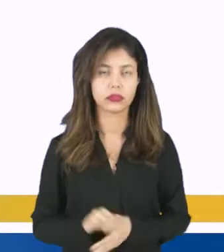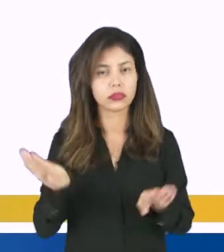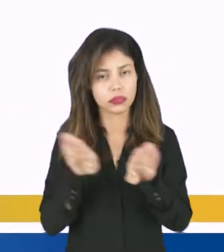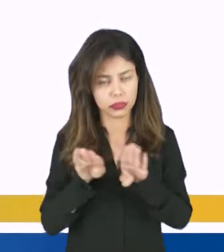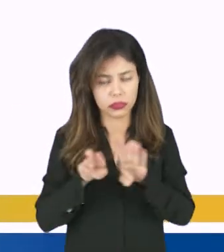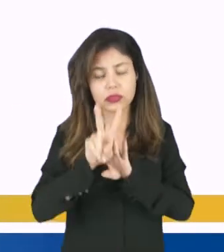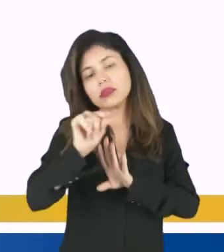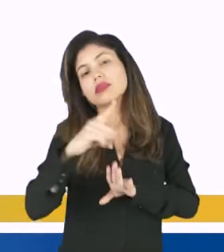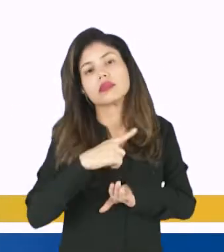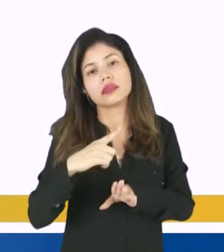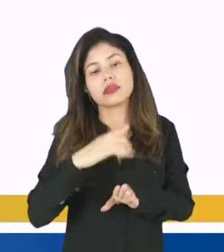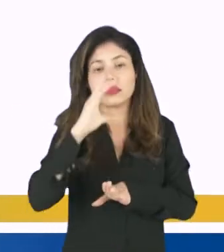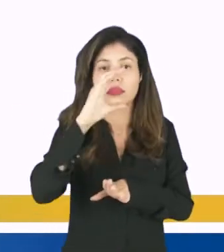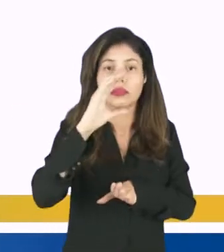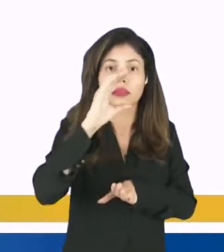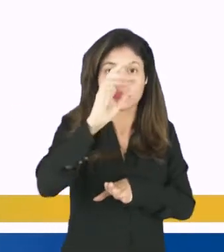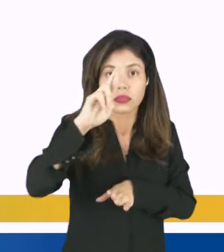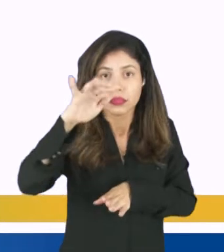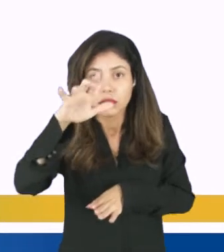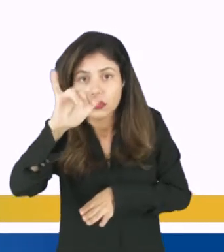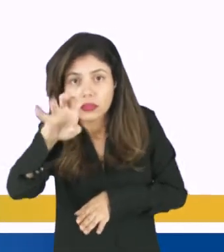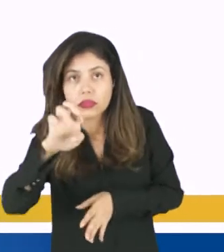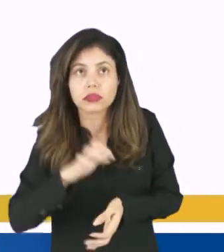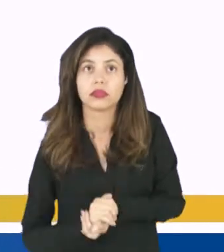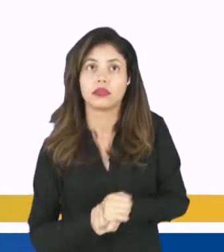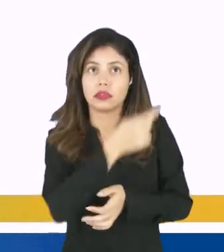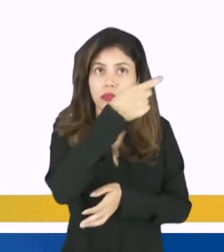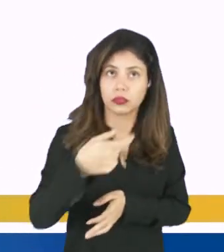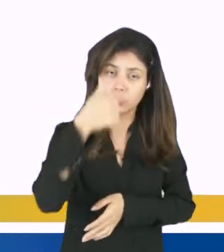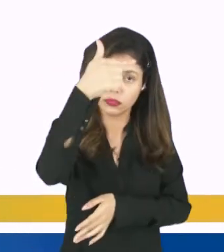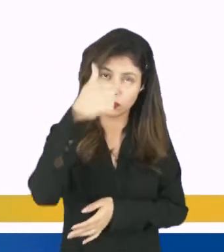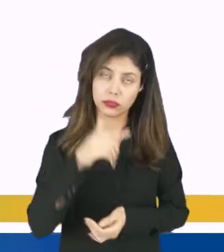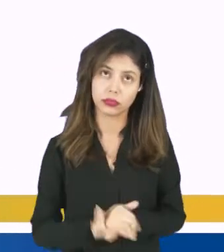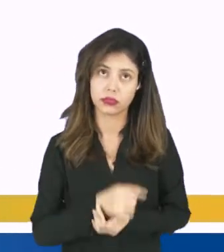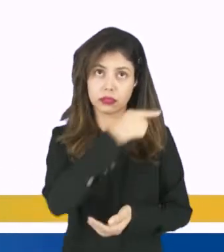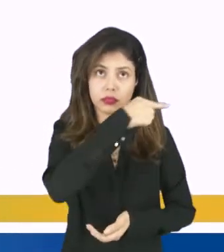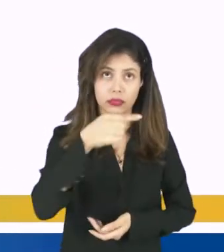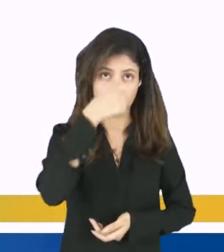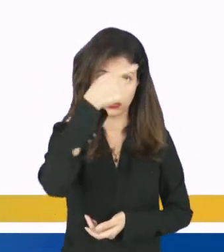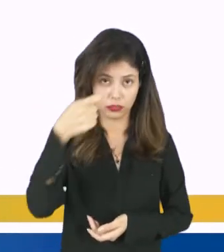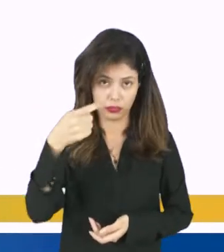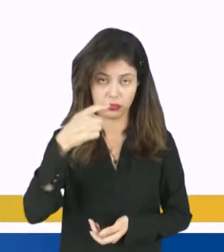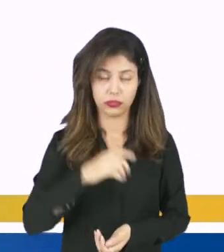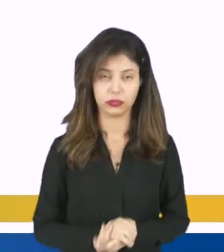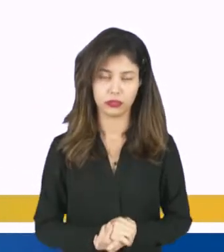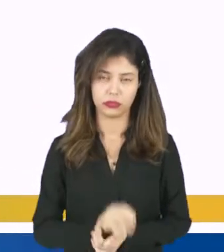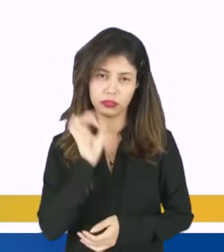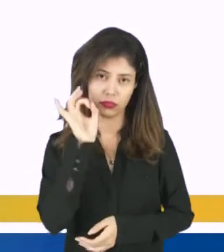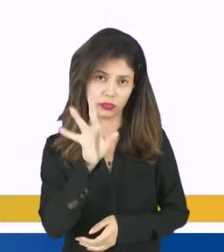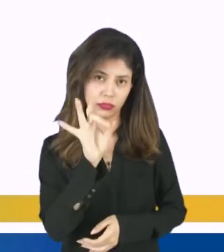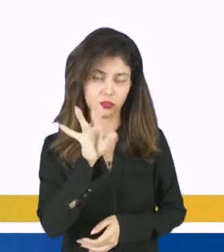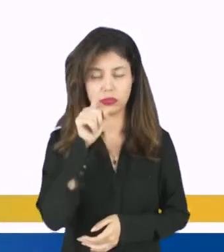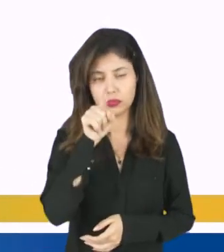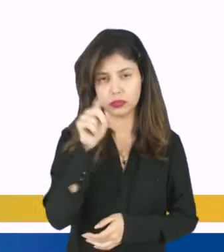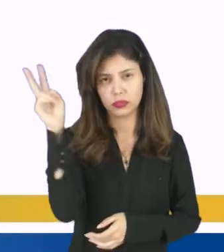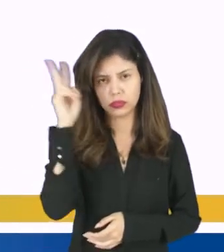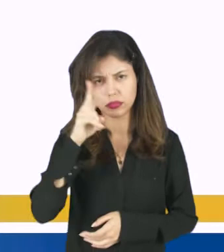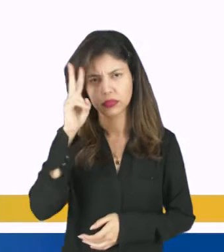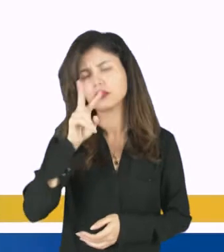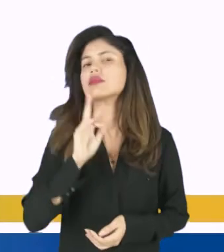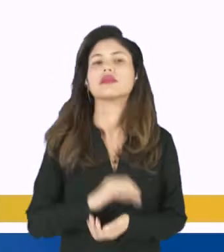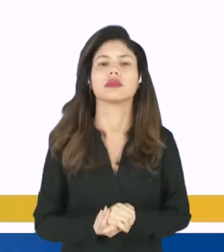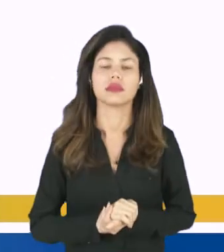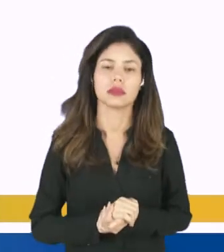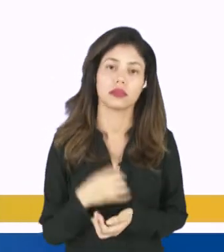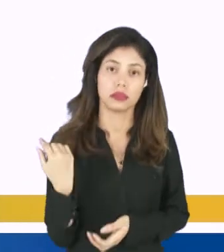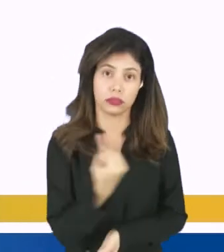pelo dividendo, nós vamos encontrar um novo polinômio para subtrair lá no resto. E aí nós vamos fazer a